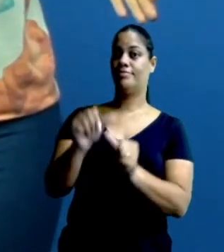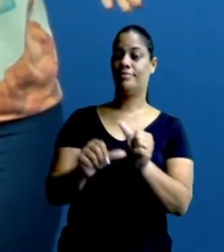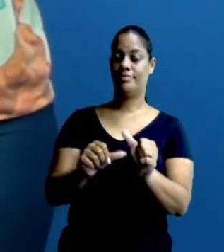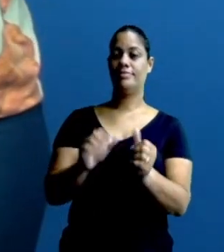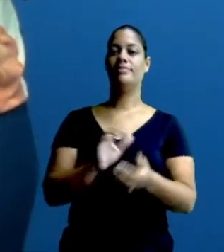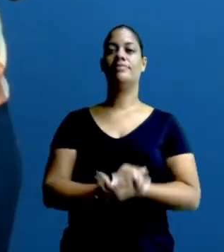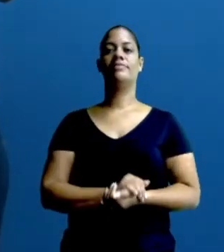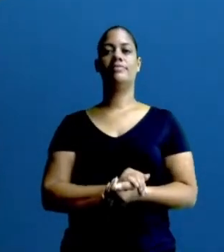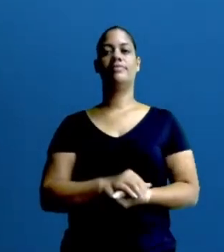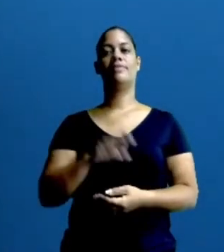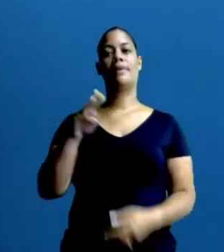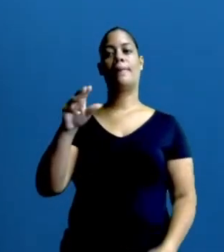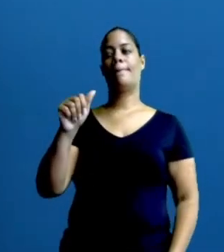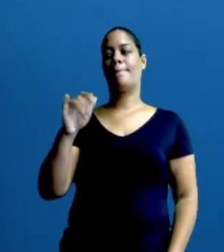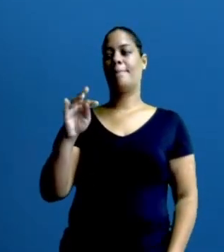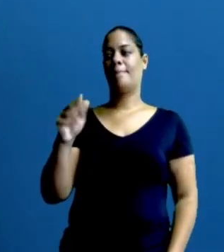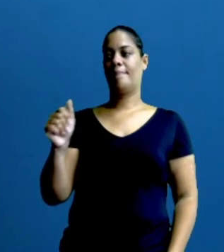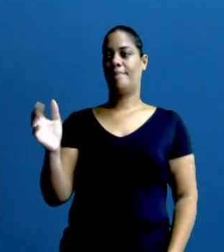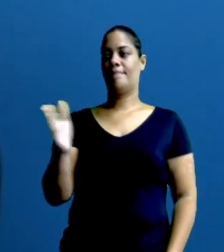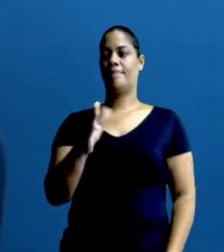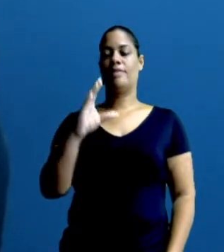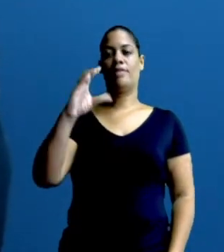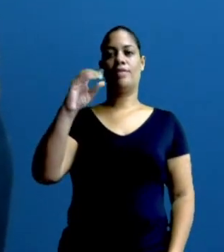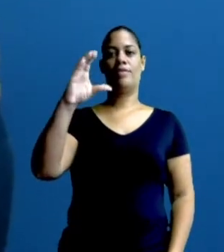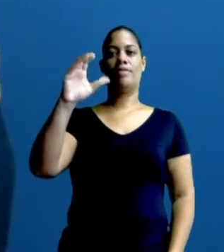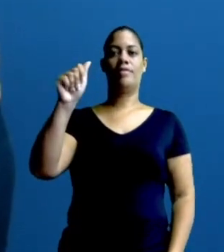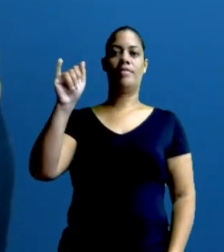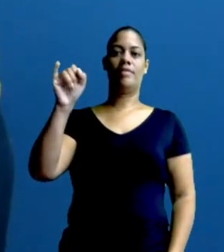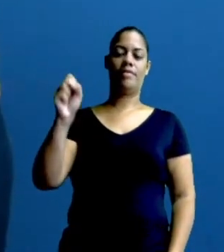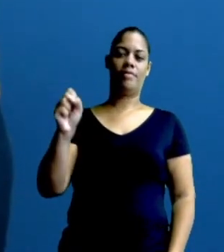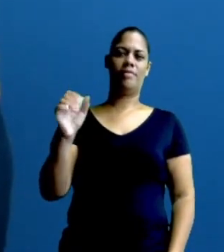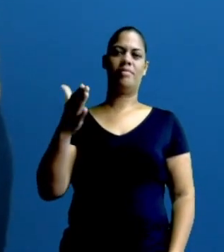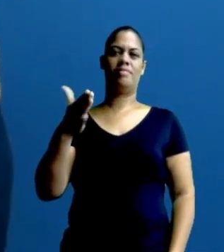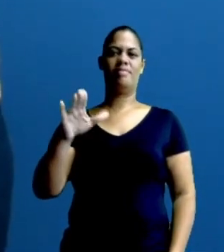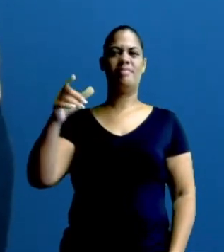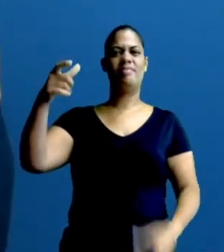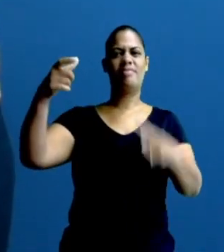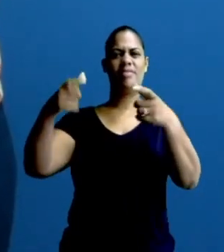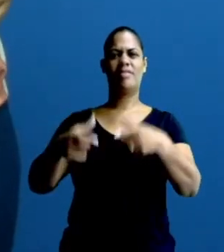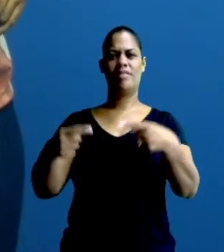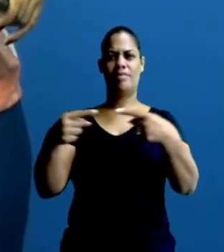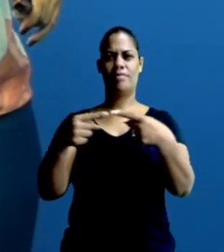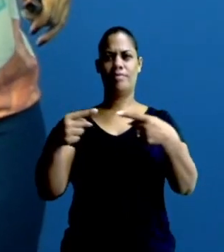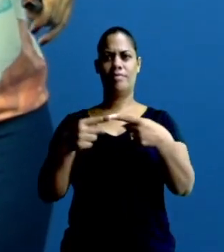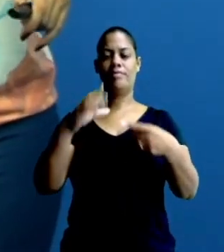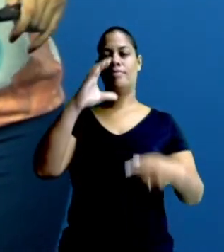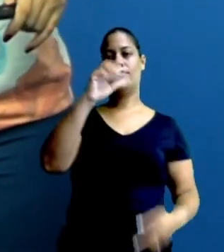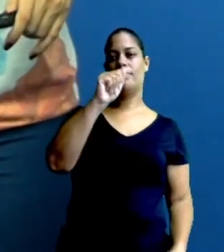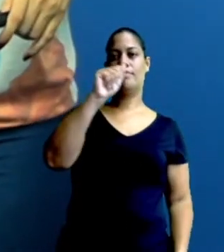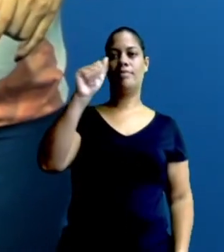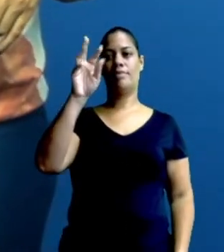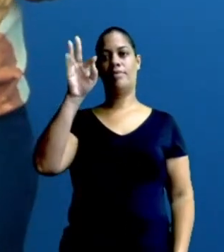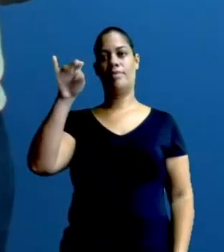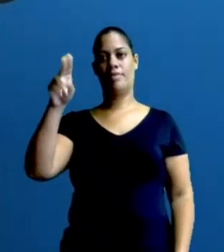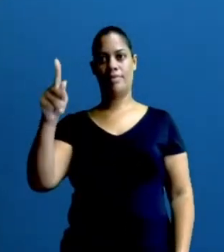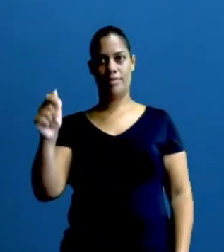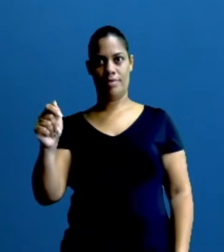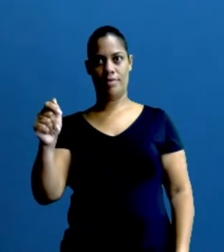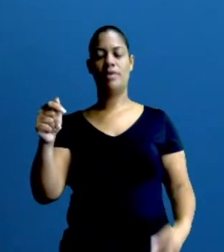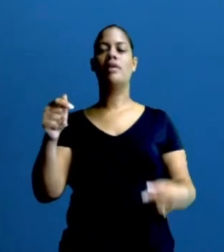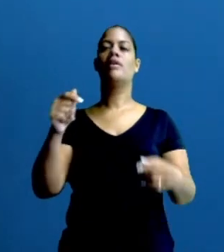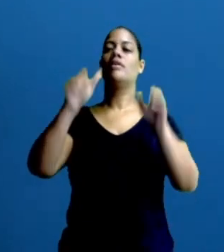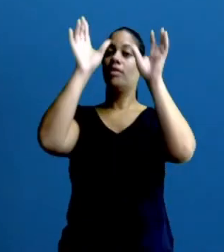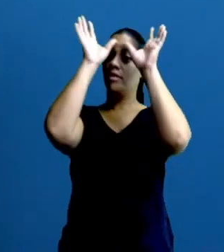é a Mata dos Cocais, que está localizada no domínio, na ligação entre a Caatinga e a